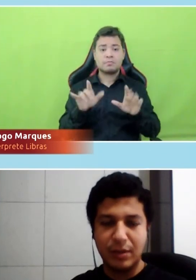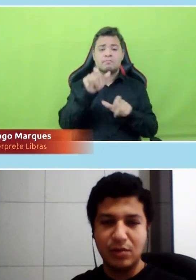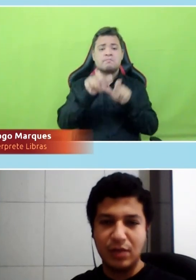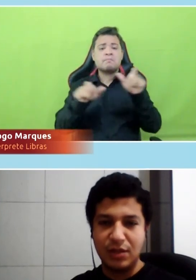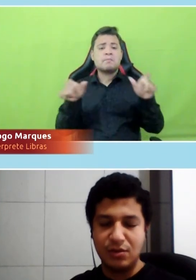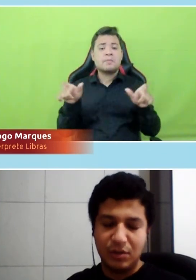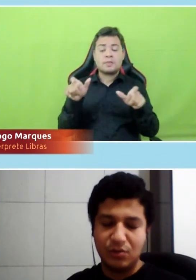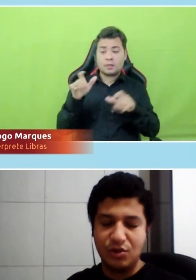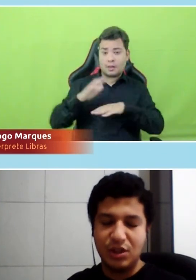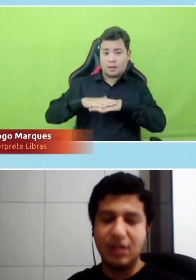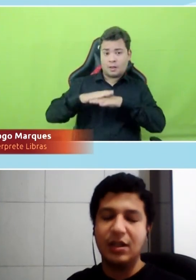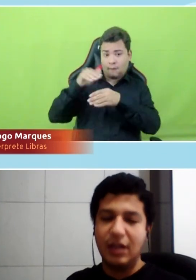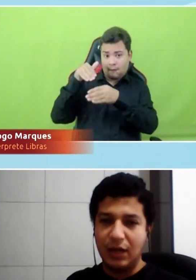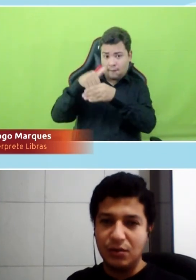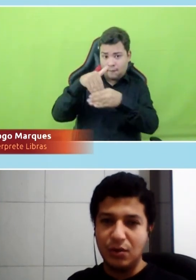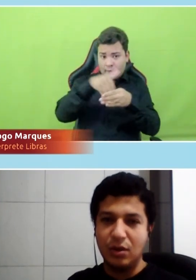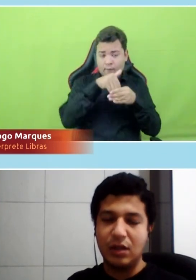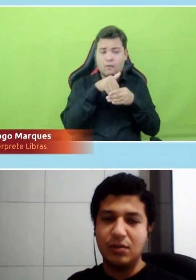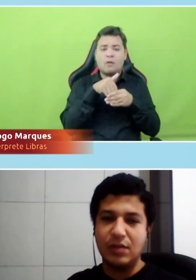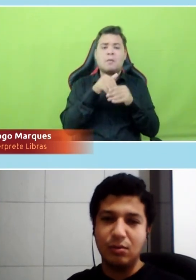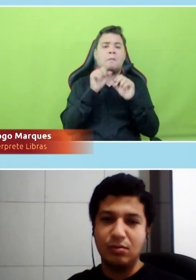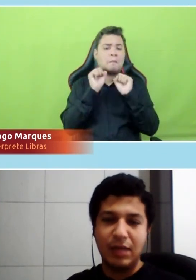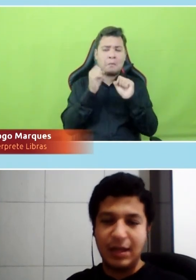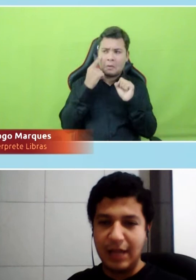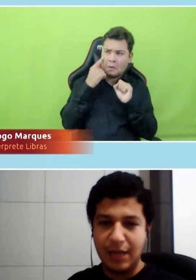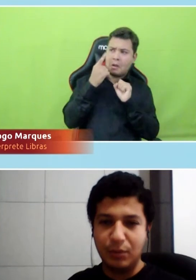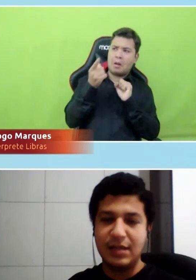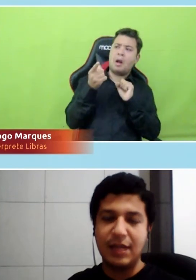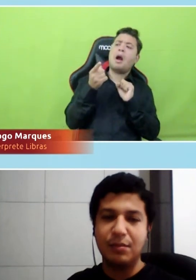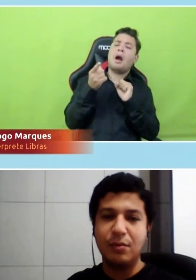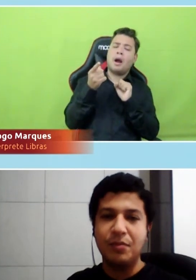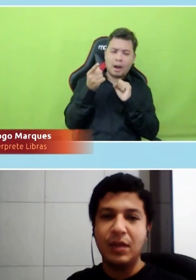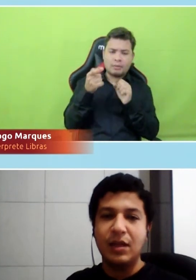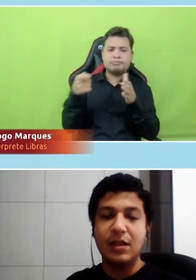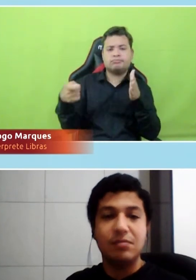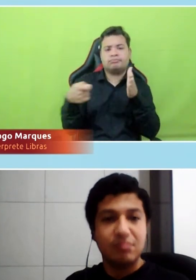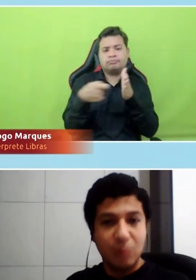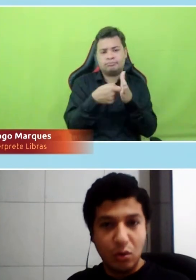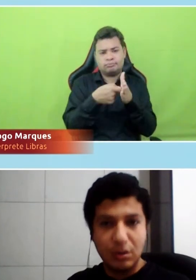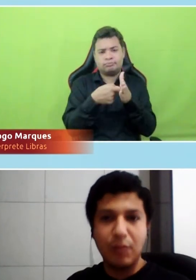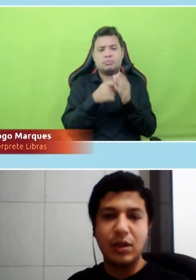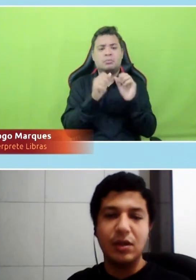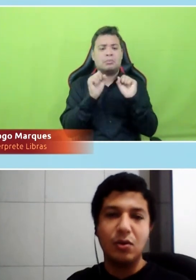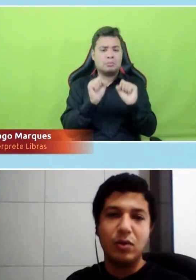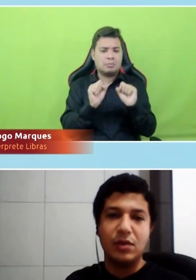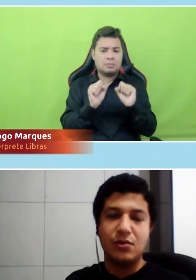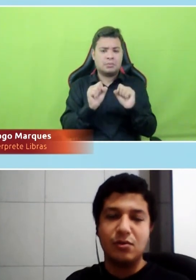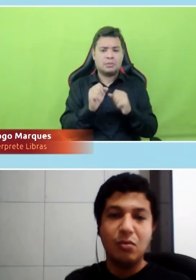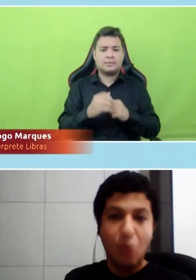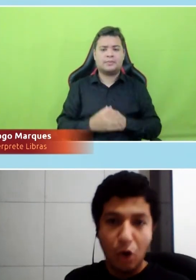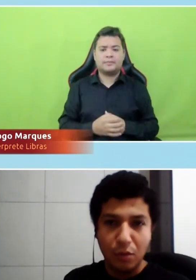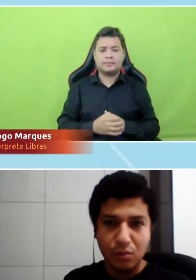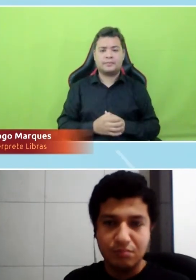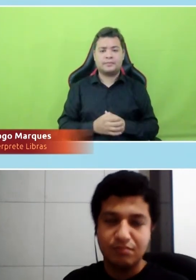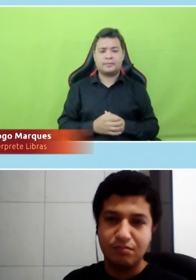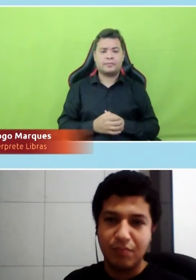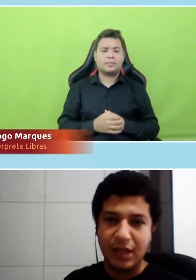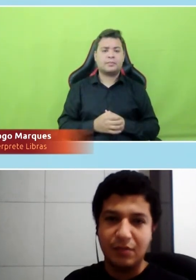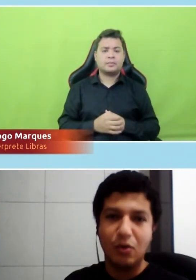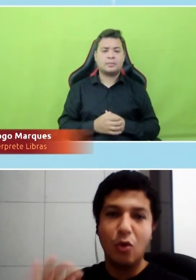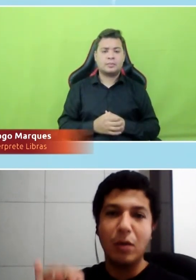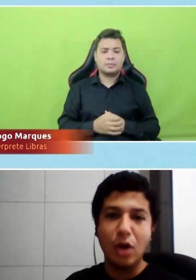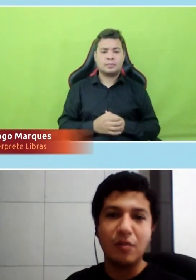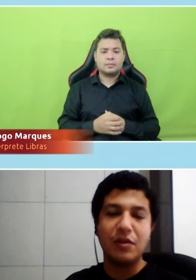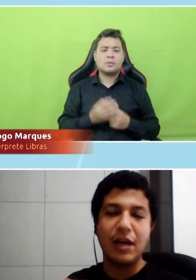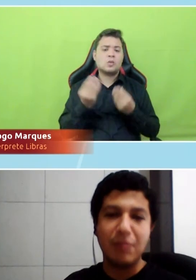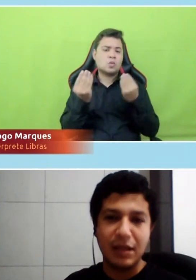uma ajudinha aos órgãos, ao TRE, por exemplo, contribuir com isso. Como? Bem, com